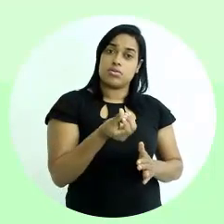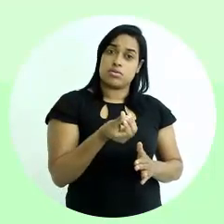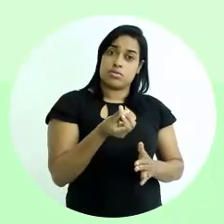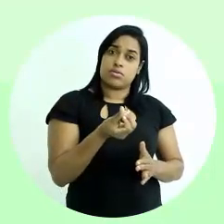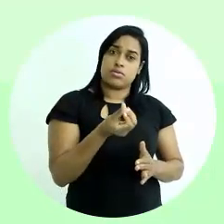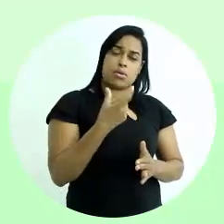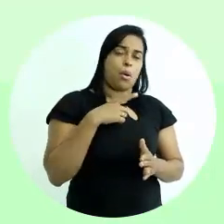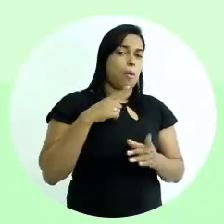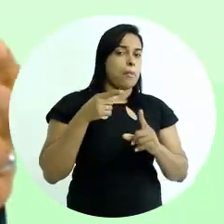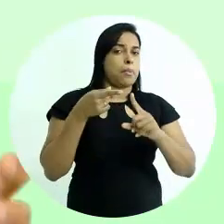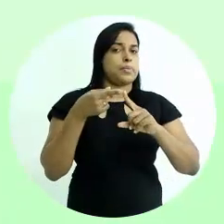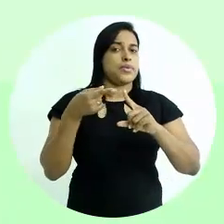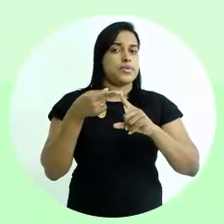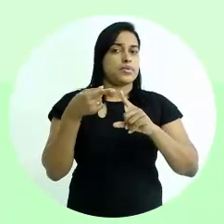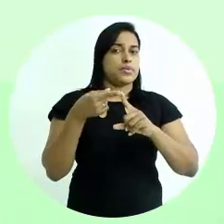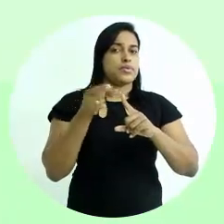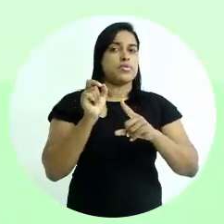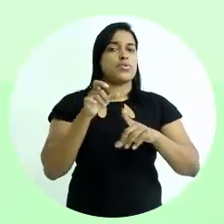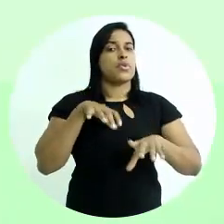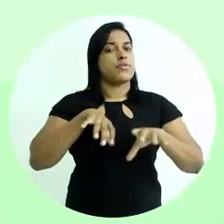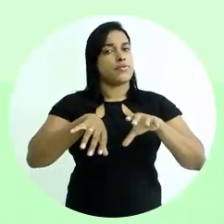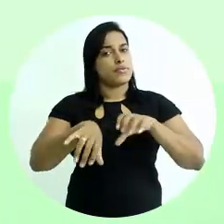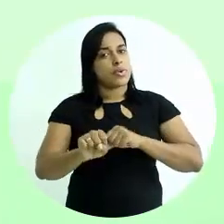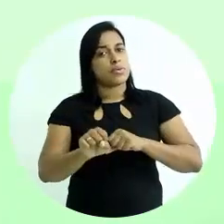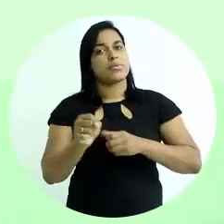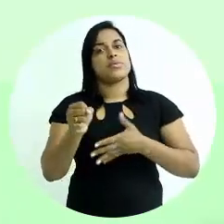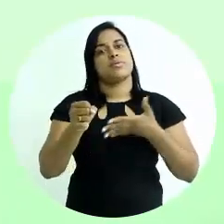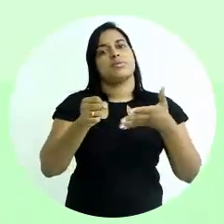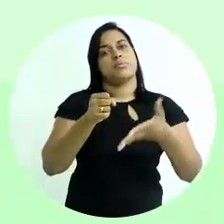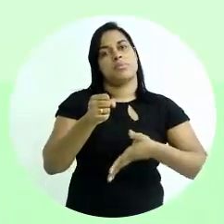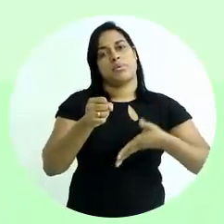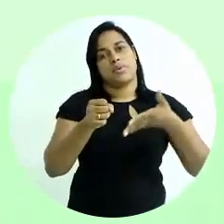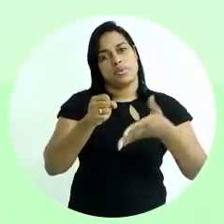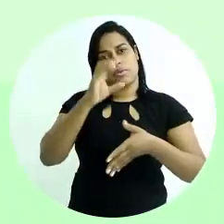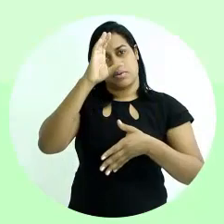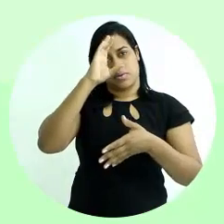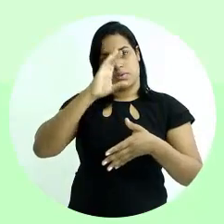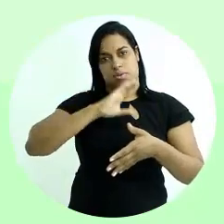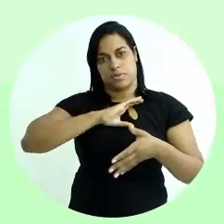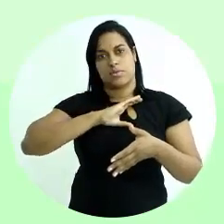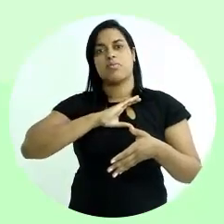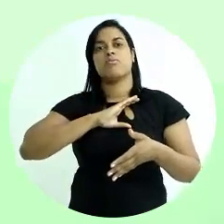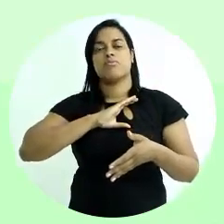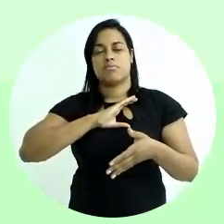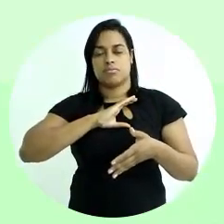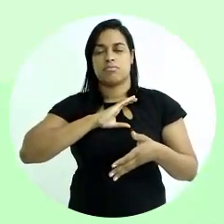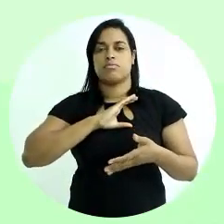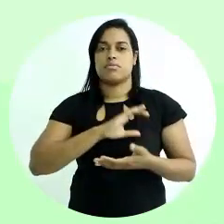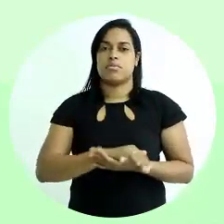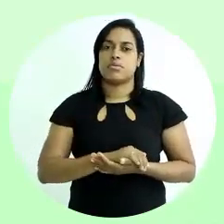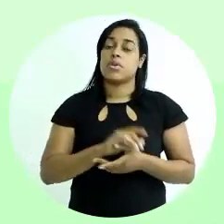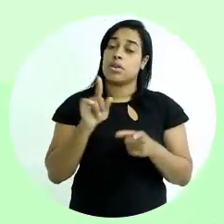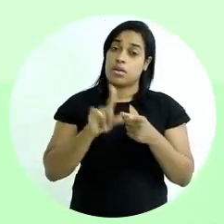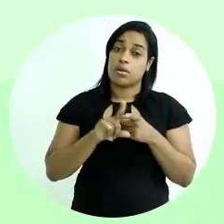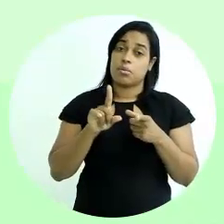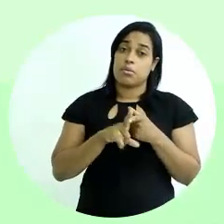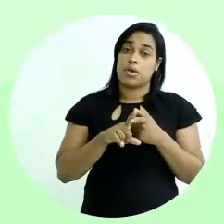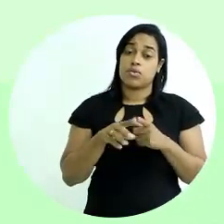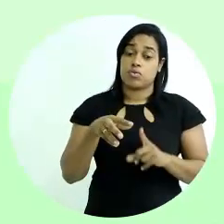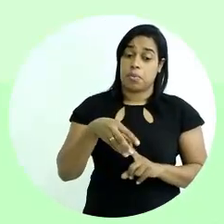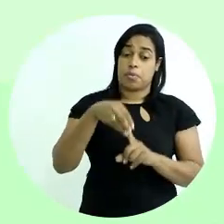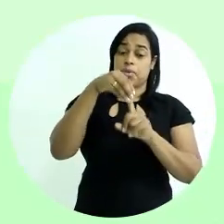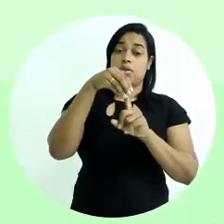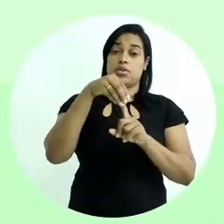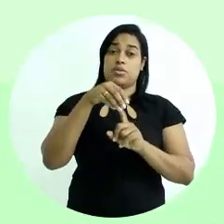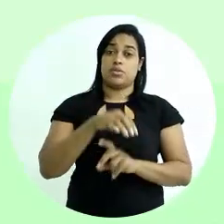e tem como objetivo a formação básica do cidadão e aí